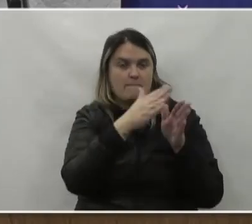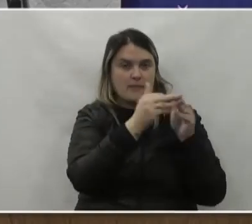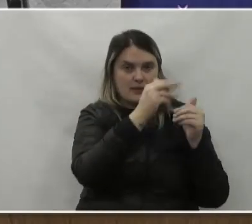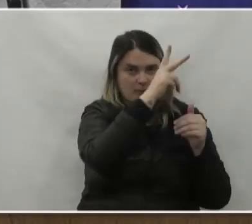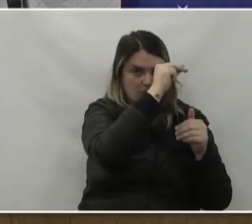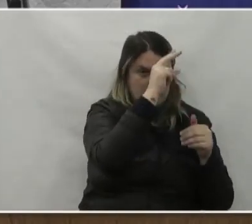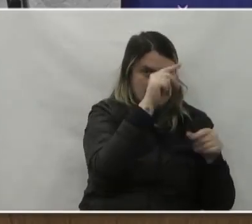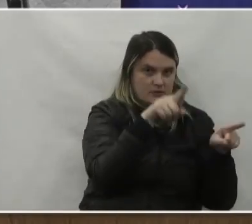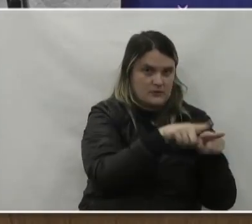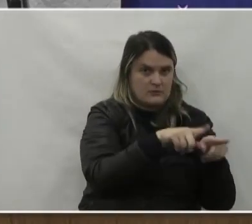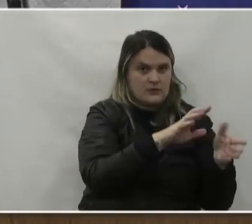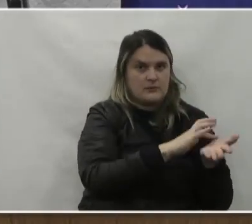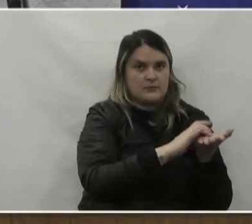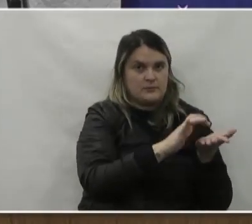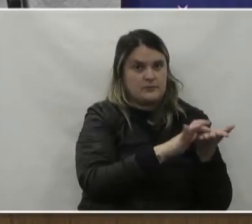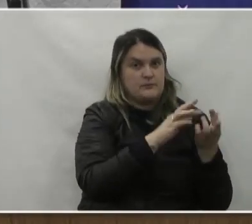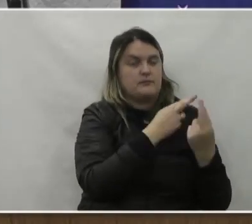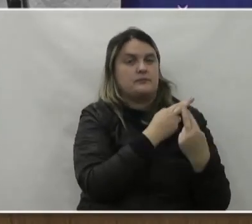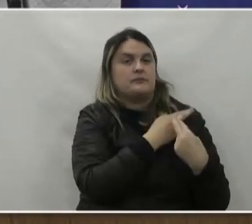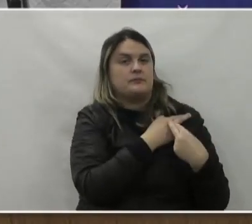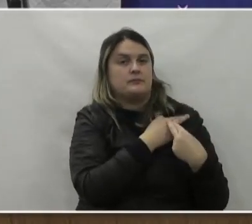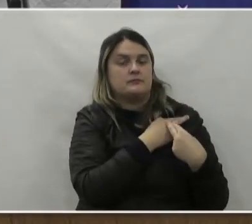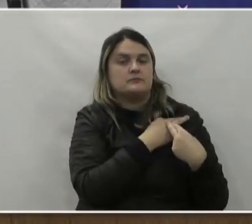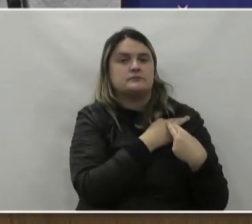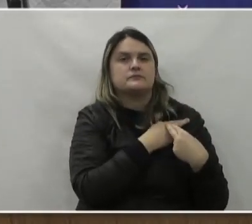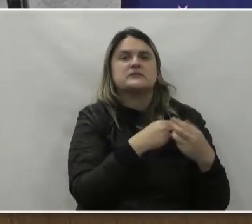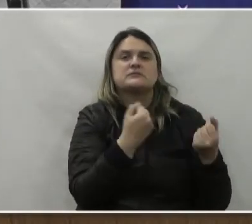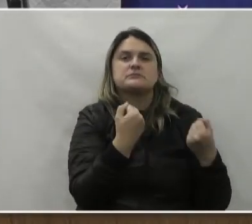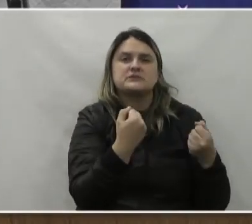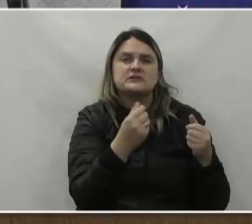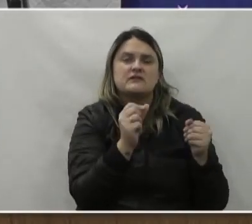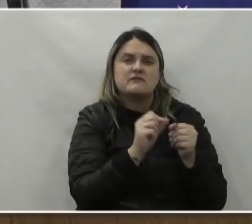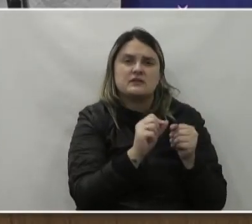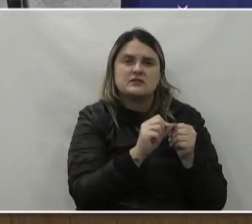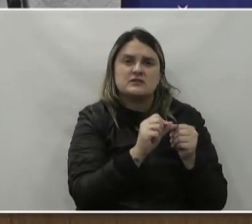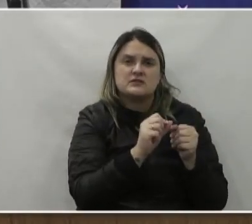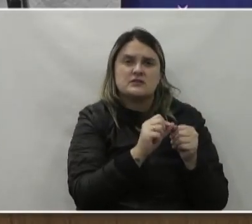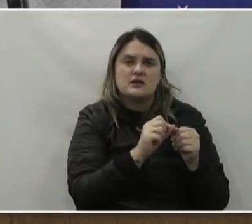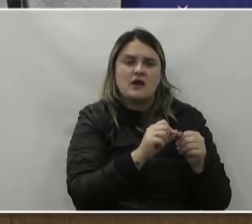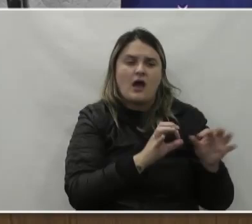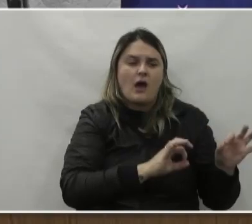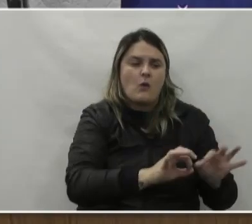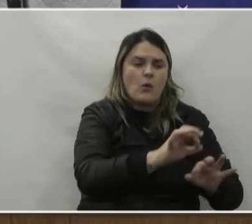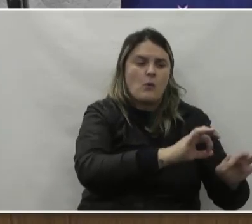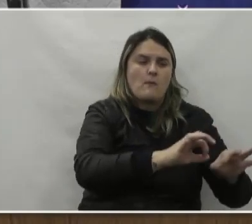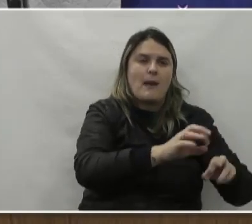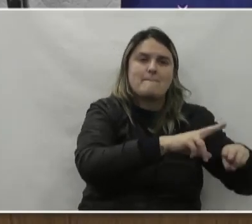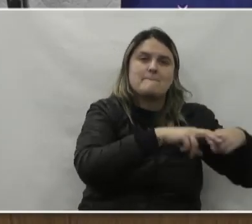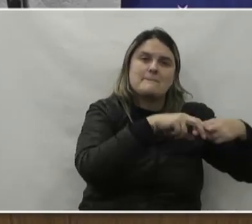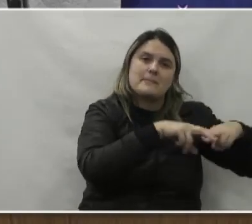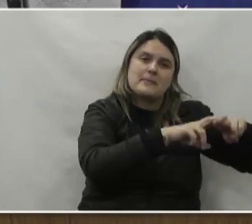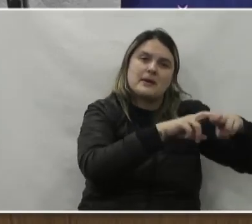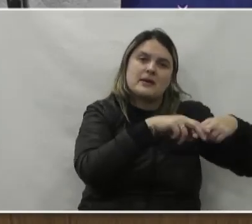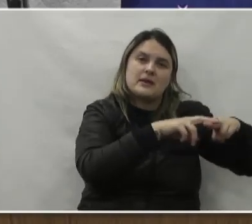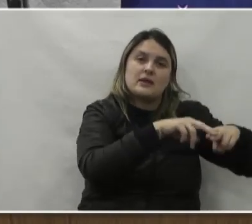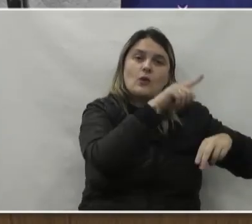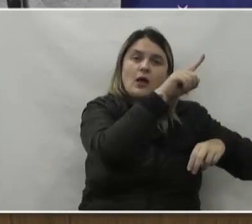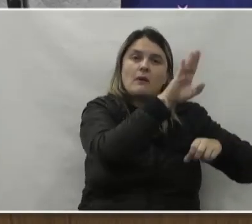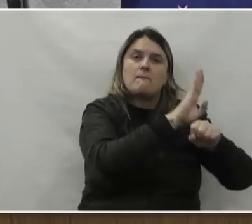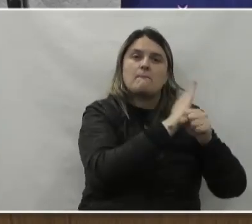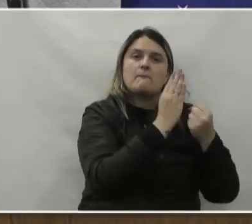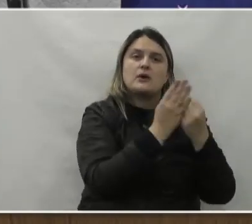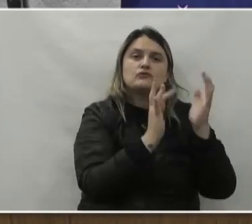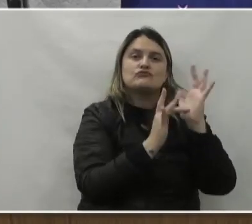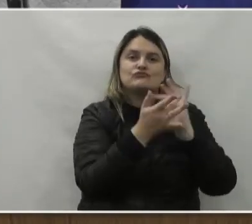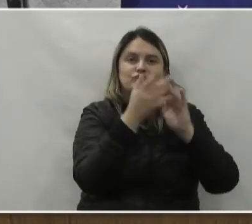meio da Secretaria competente, que realiza a manutenção do parquinho localizado no bairro Cristo Rei, em União da Vitória.